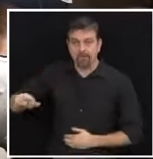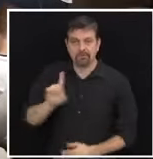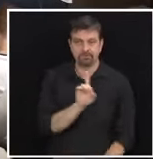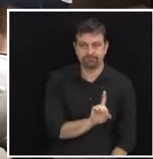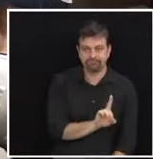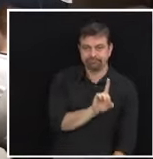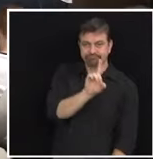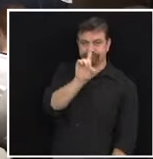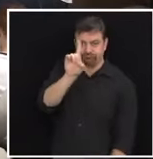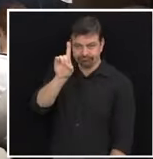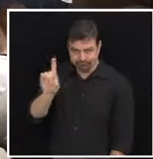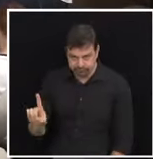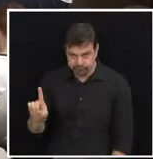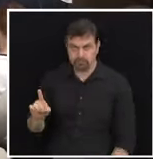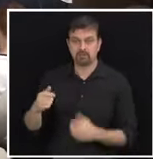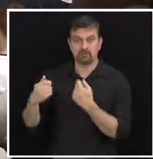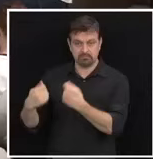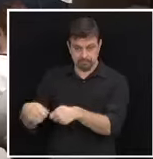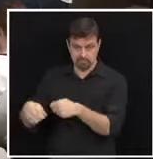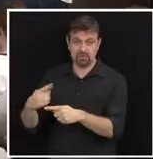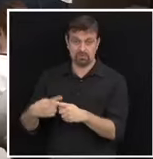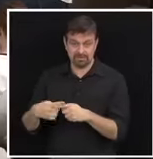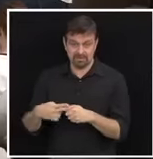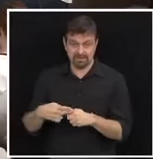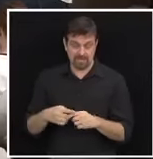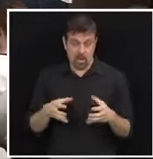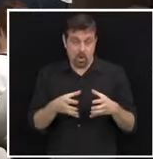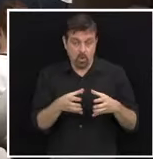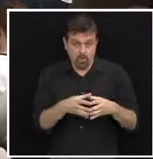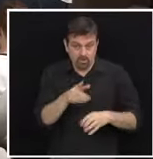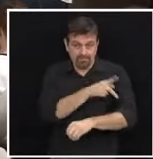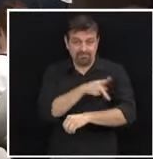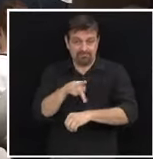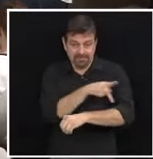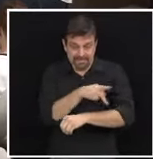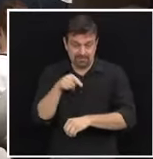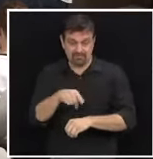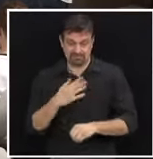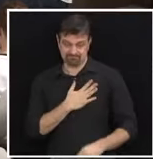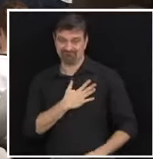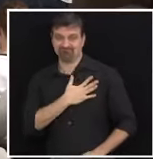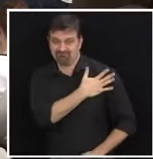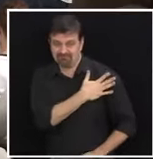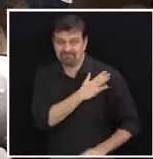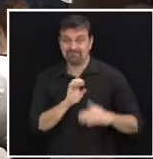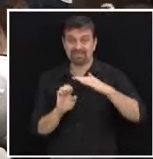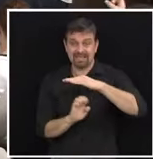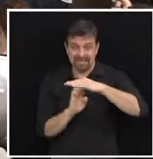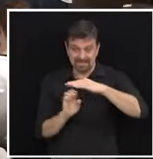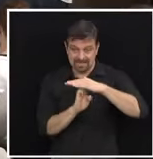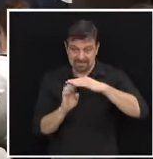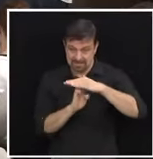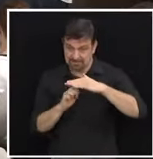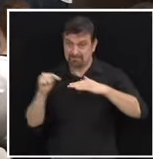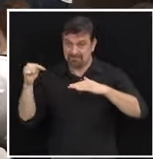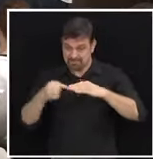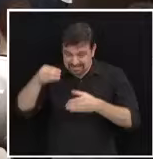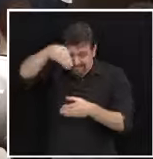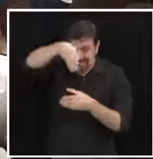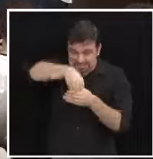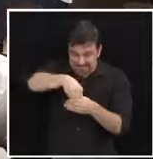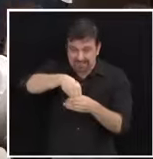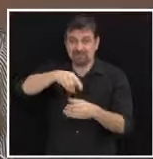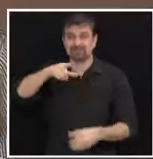aceitos entre os alunos, entre a própria equipe pedagógica do colégio, né? Dentro das empresas, infelizmente, ainda